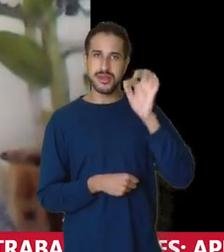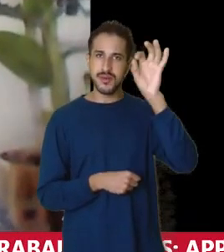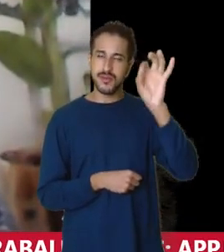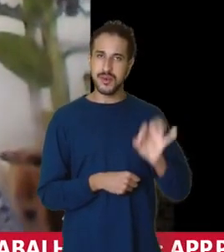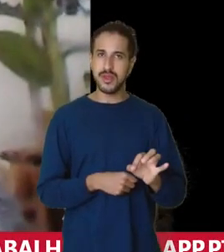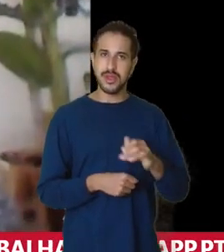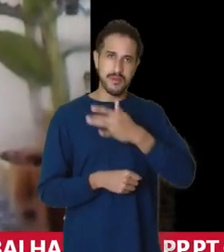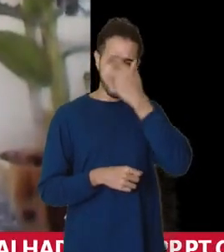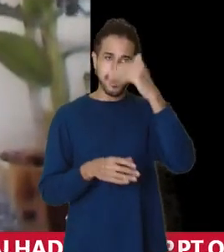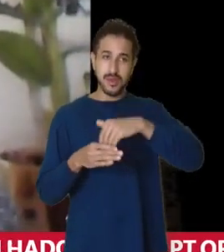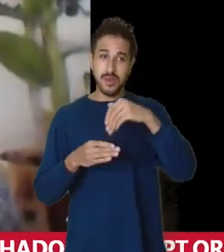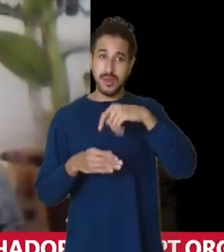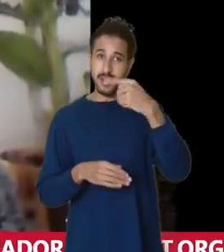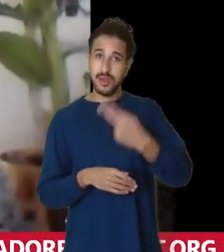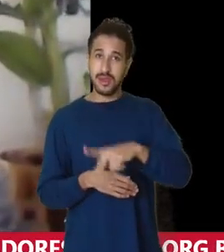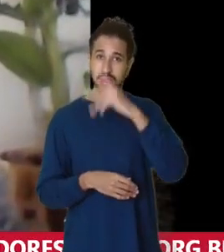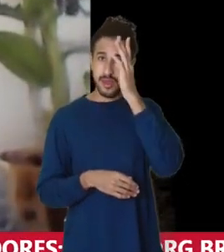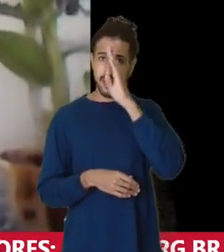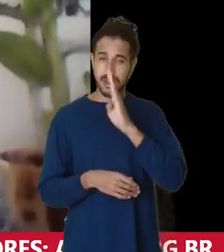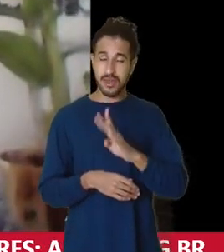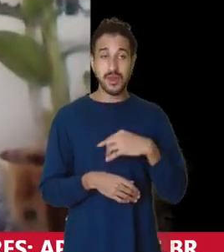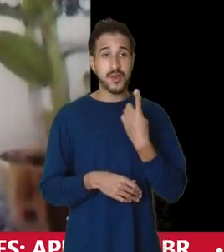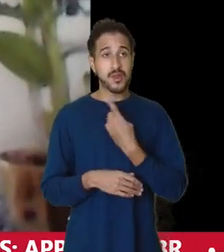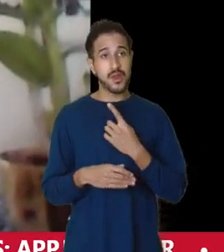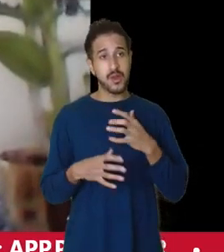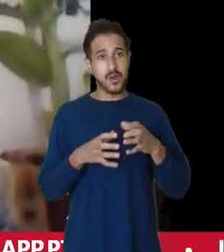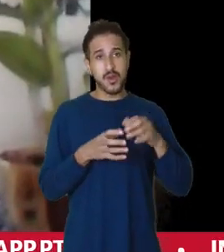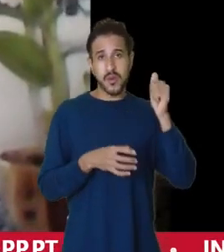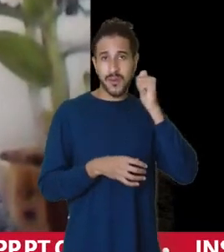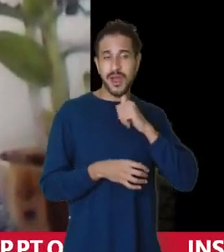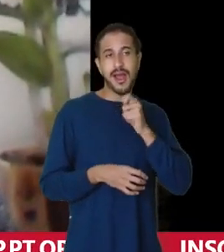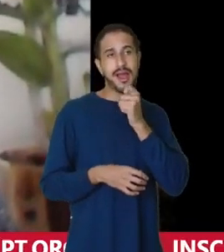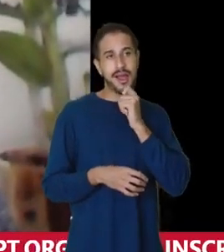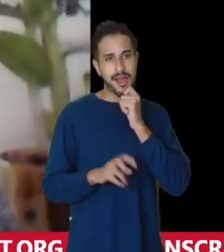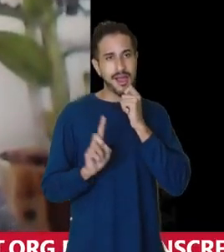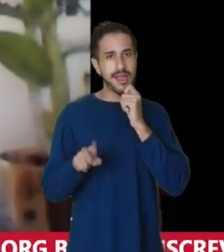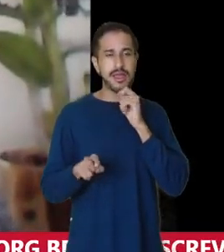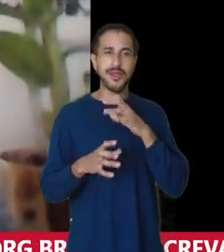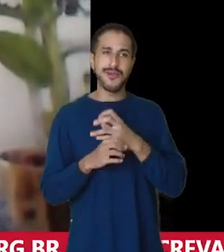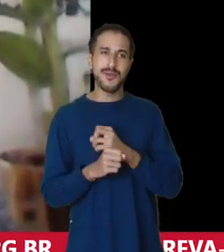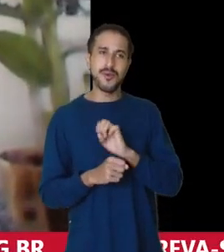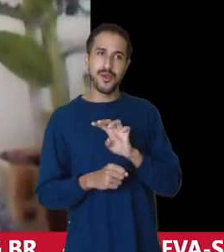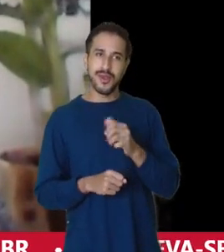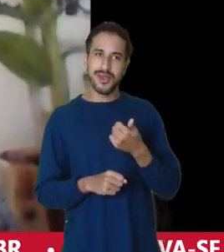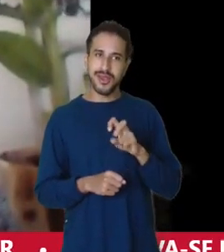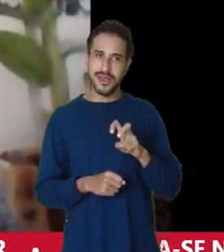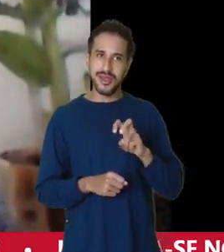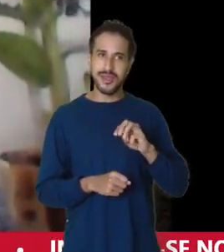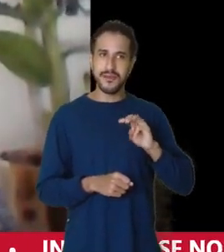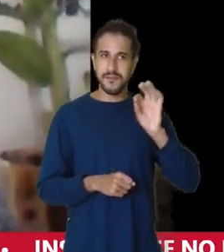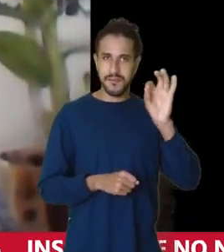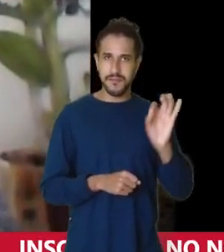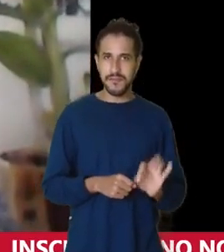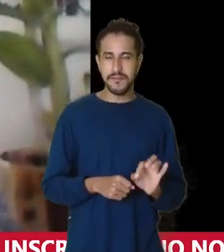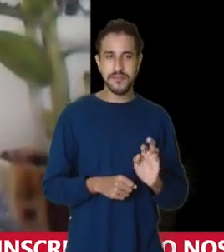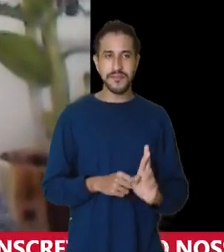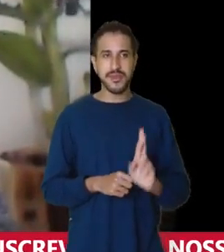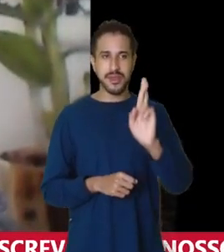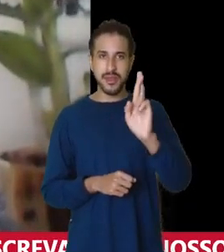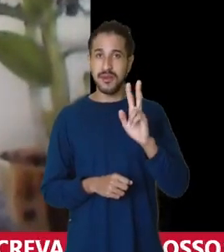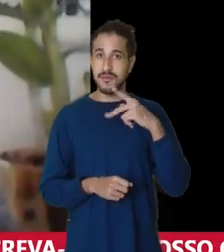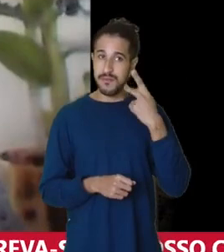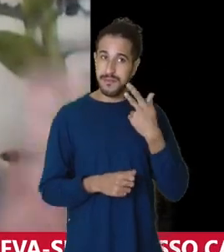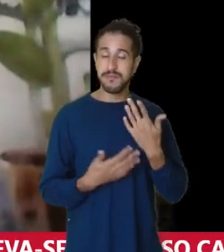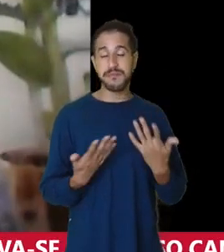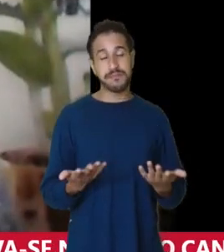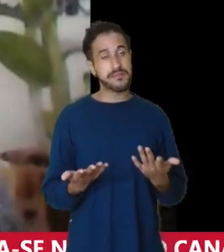52,7% do eleitorado brasileiro, nós, mulheres, ainda somos cerca de 15% das representações